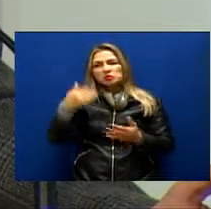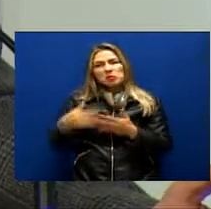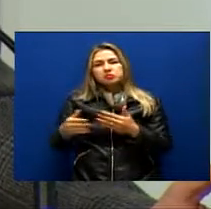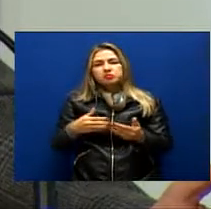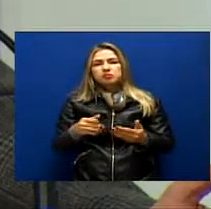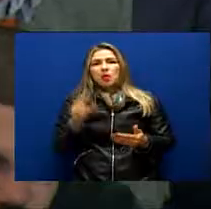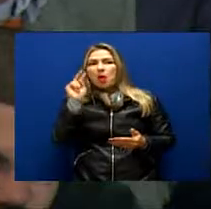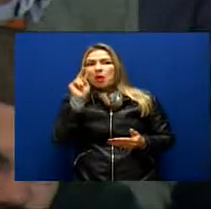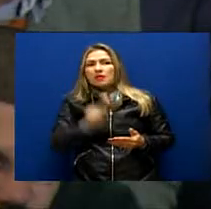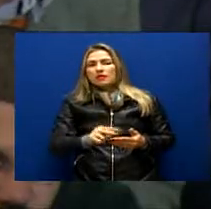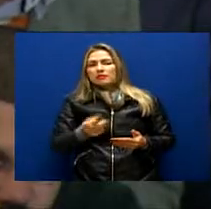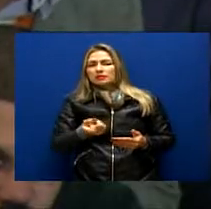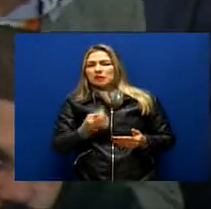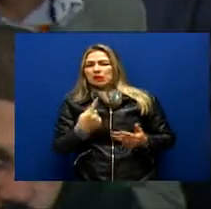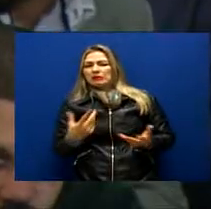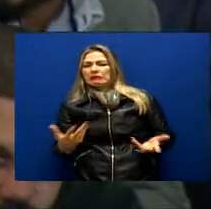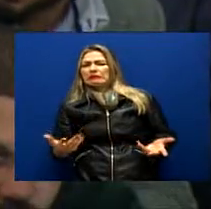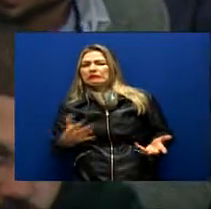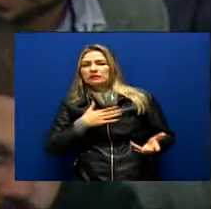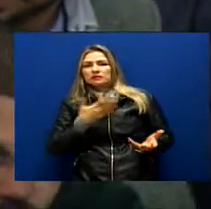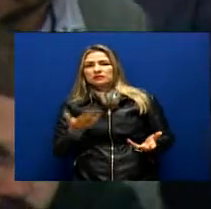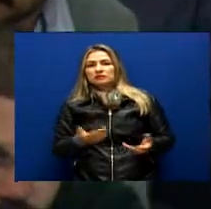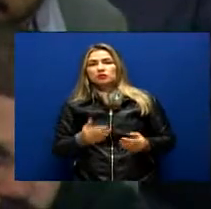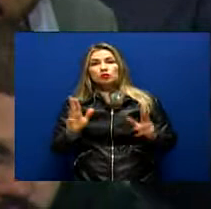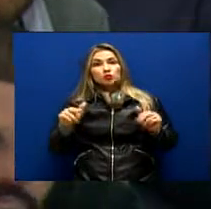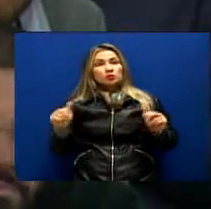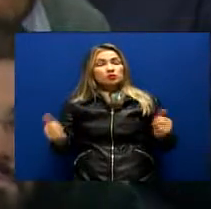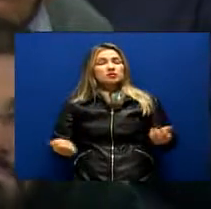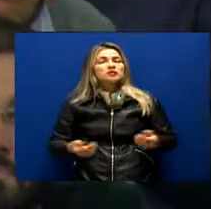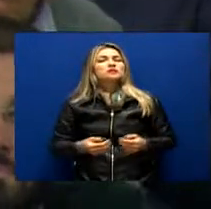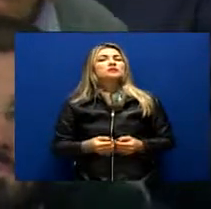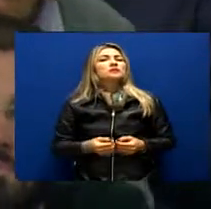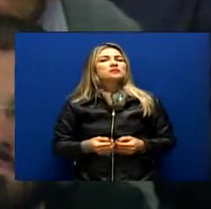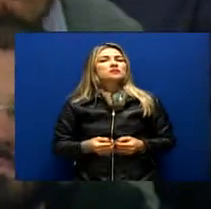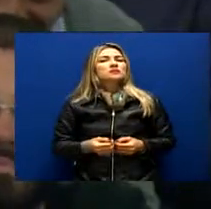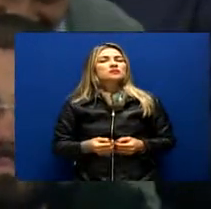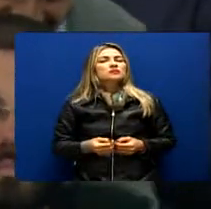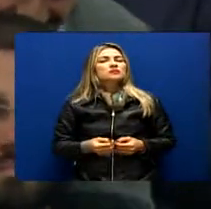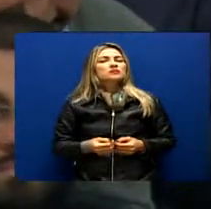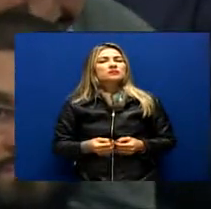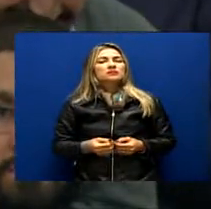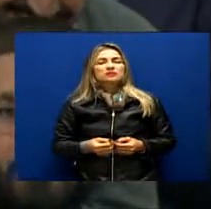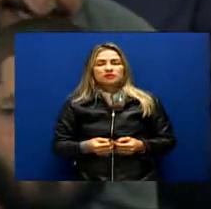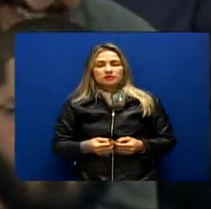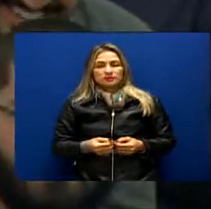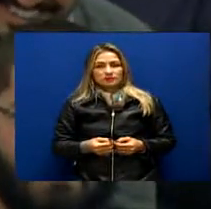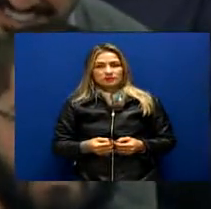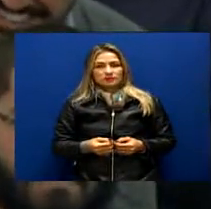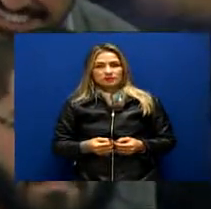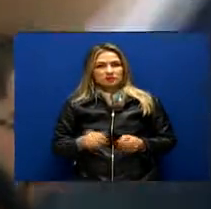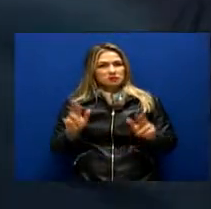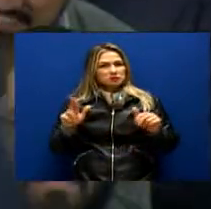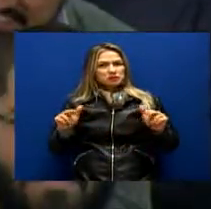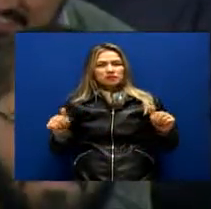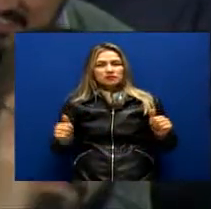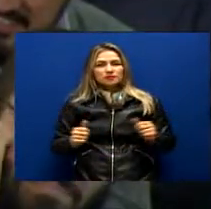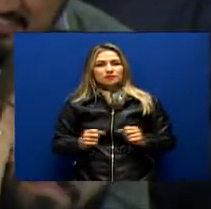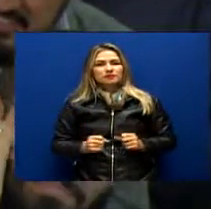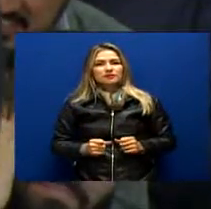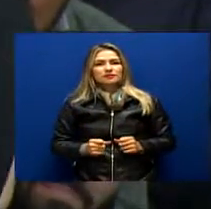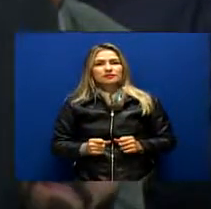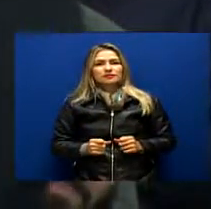Nunca aconteceu? De alguém achar estranho o senhor usar um coque? Porque nunca,